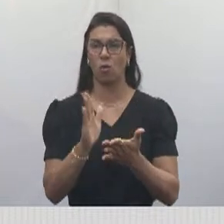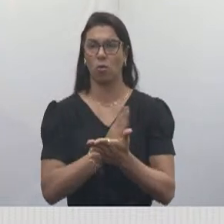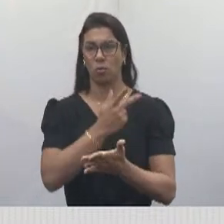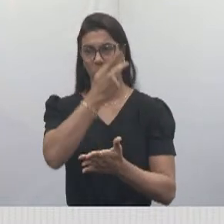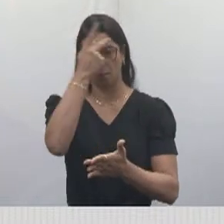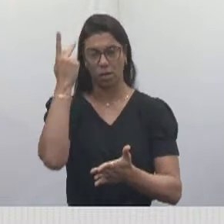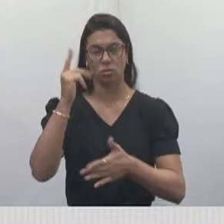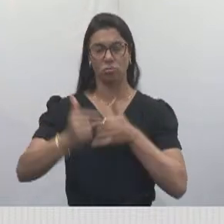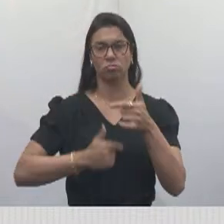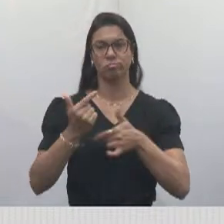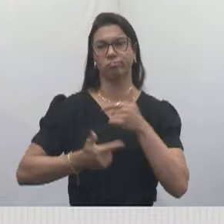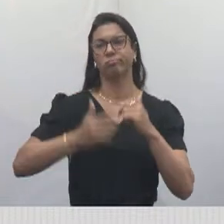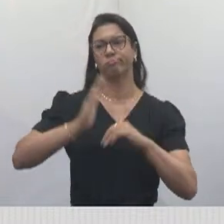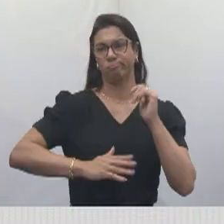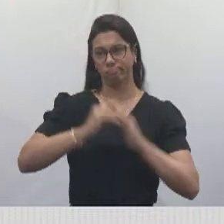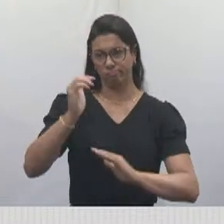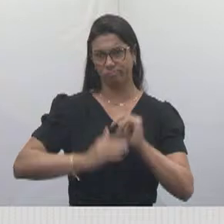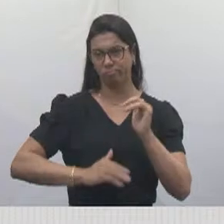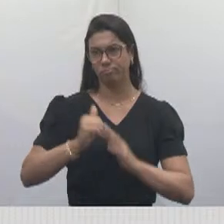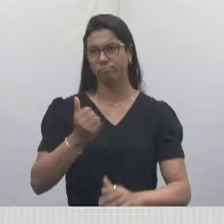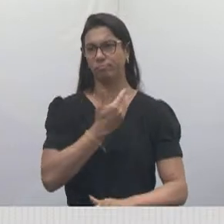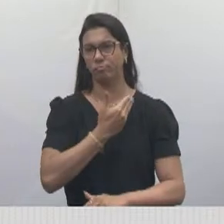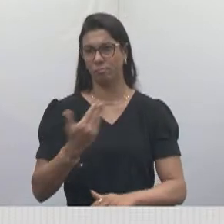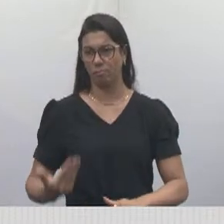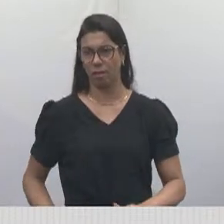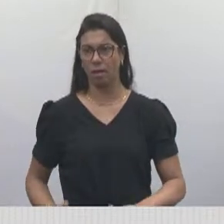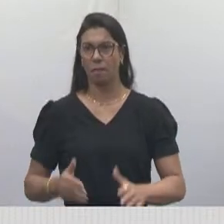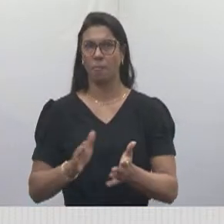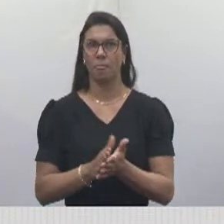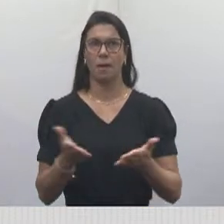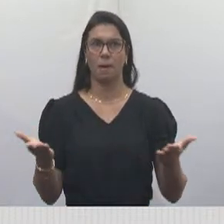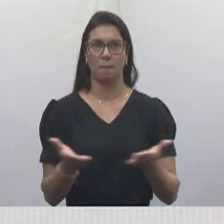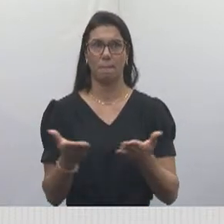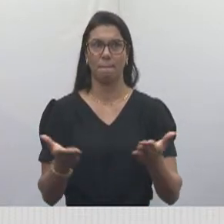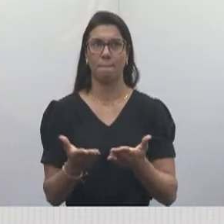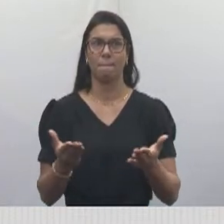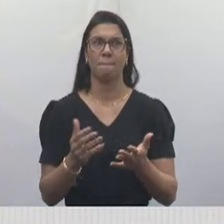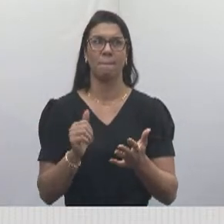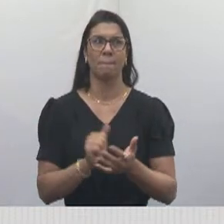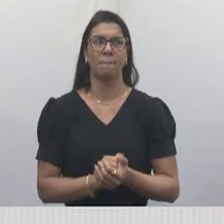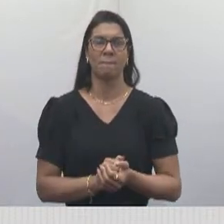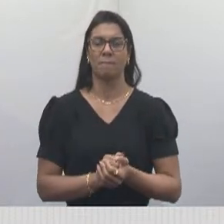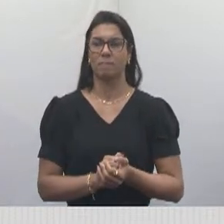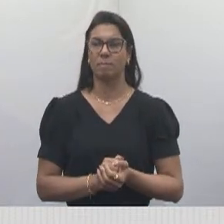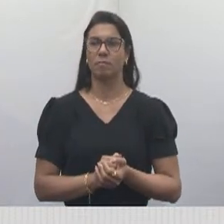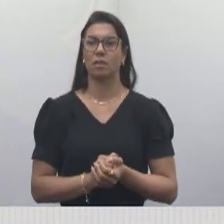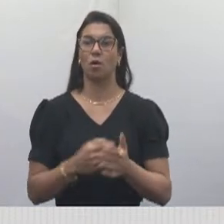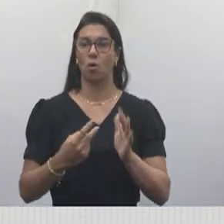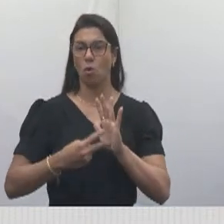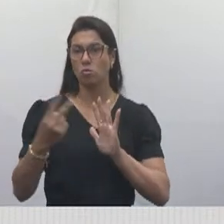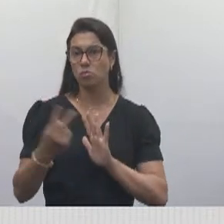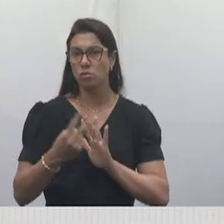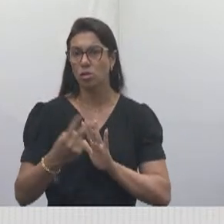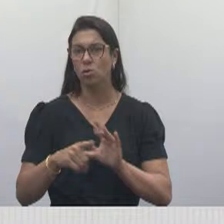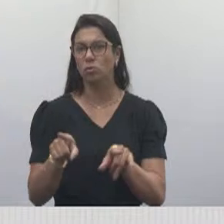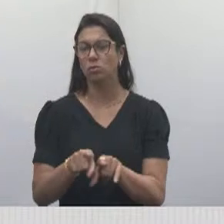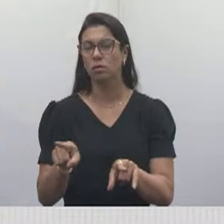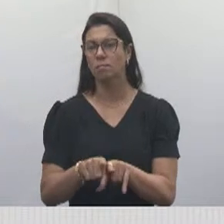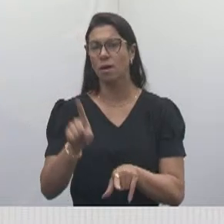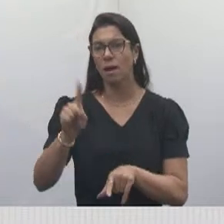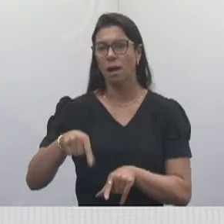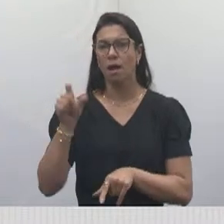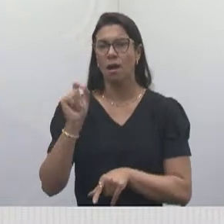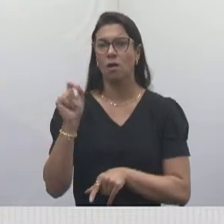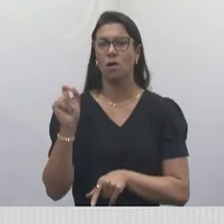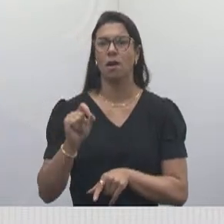estão exercendo esse papel de intermediário entre o Tribunal de Contas e a administração municipal. O segundo apontamento do tribunal é o ideal,